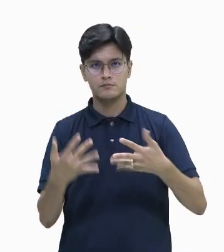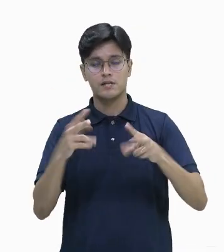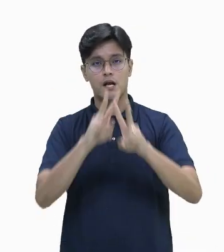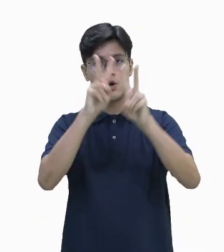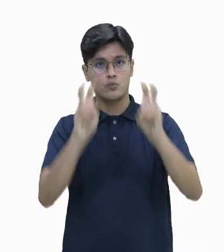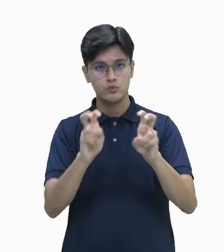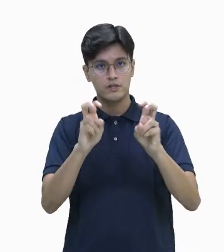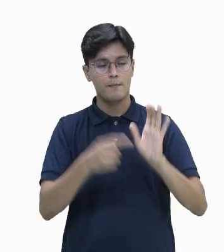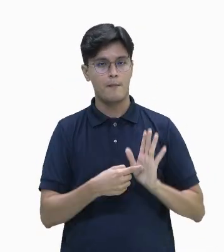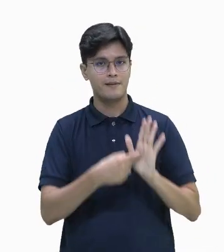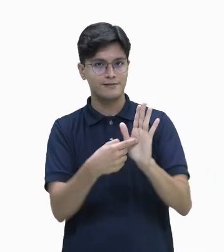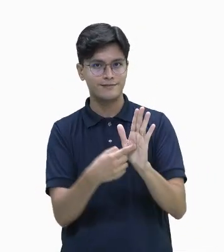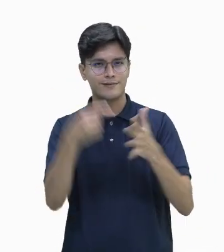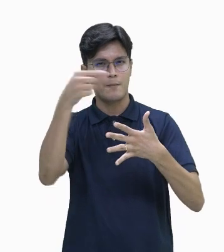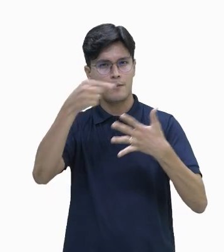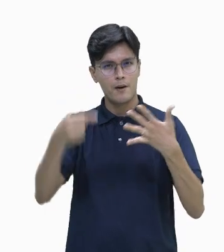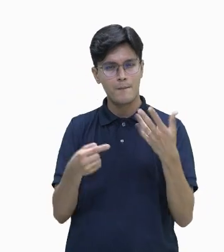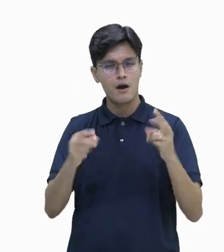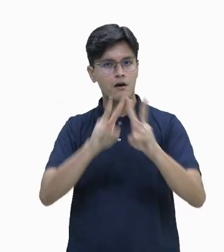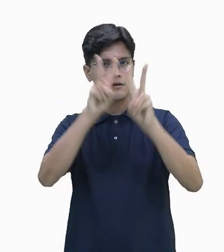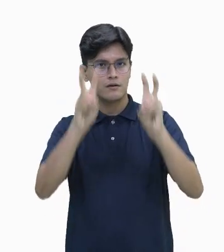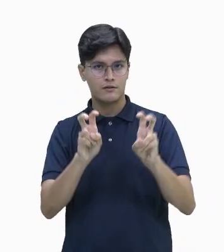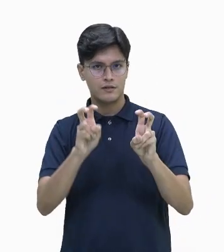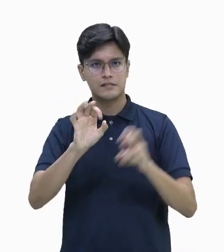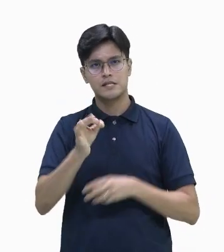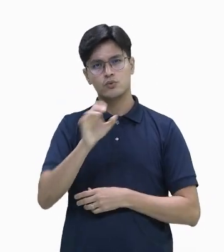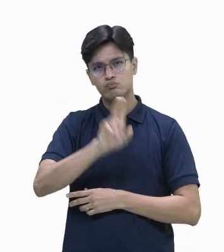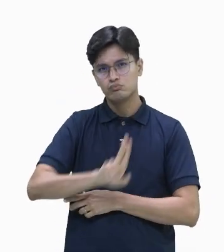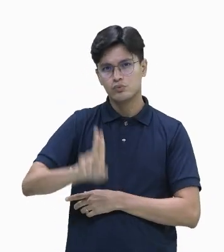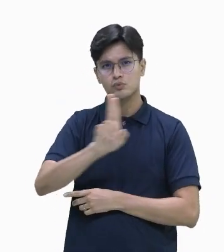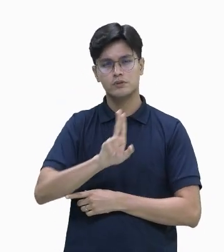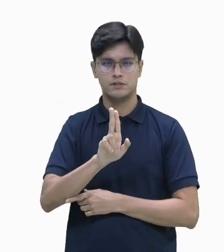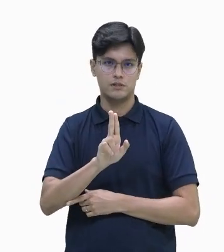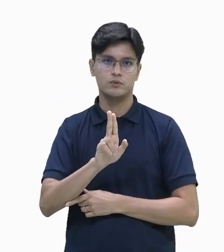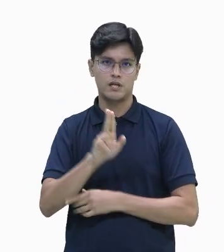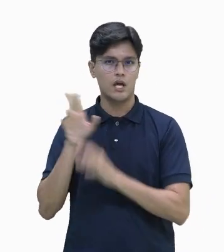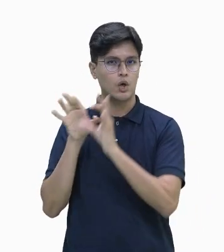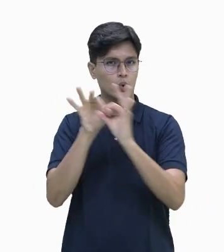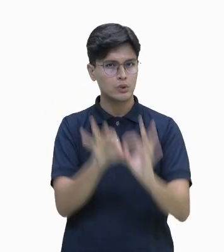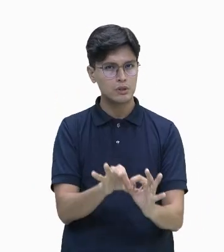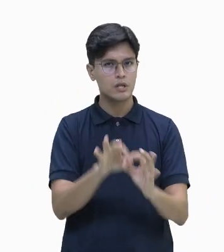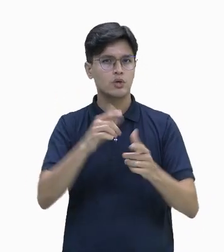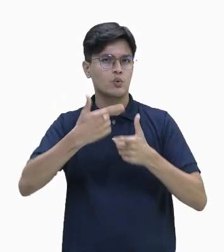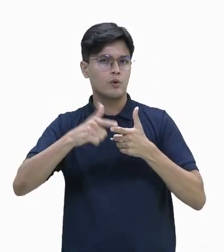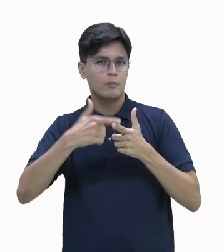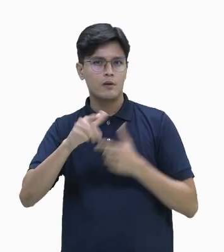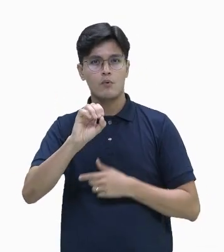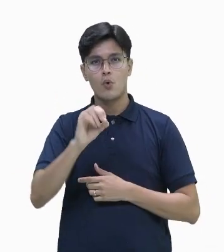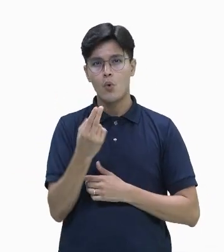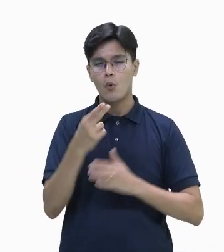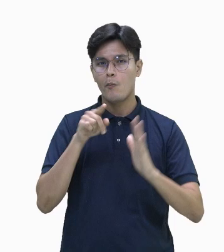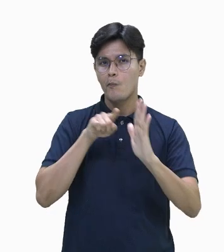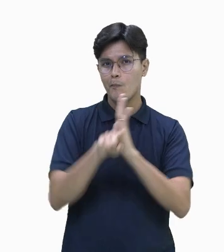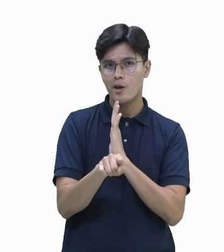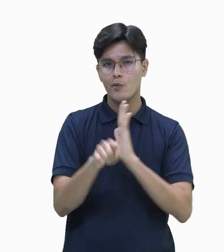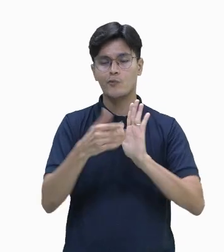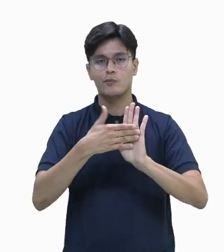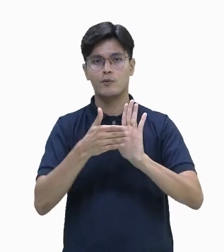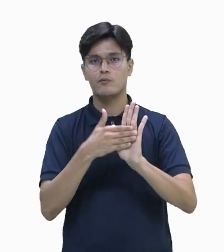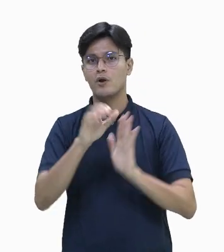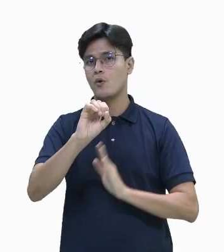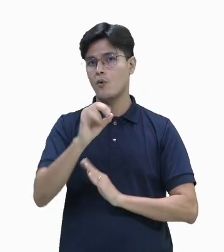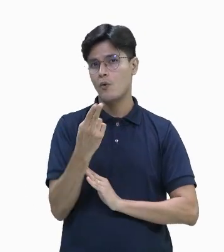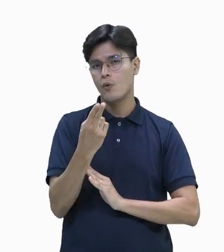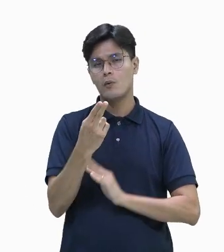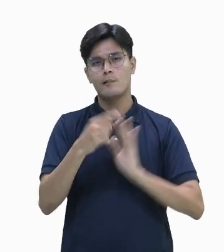esse tema, seja aí por meio de uma situação, problema, uma pergunta propositiva ou um exemplo do cotidiano,